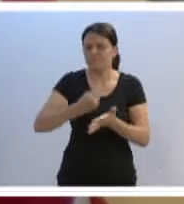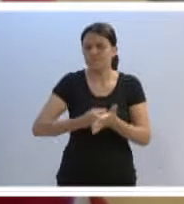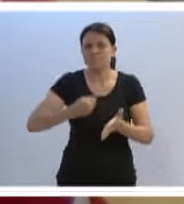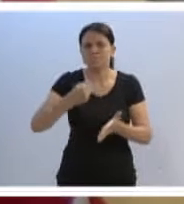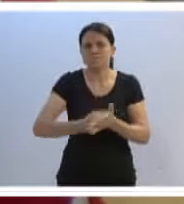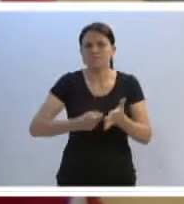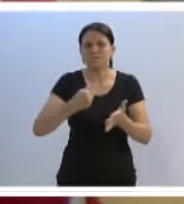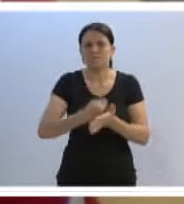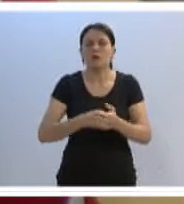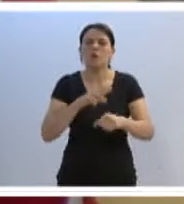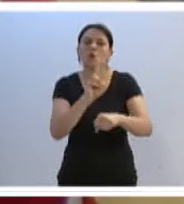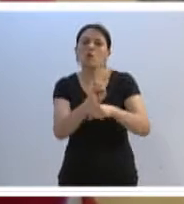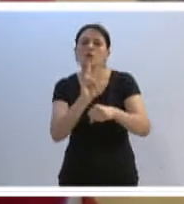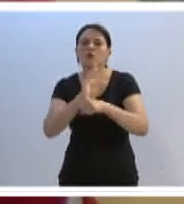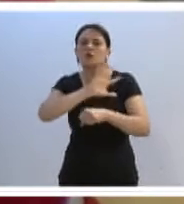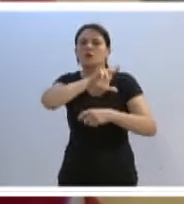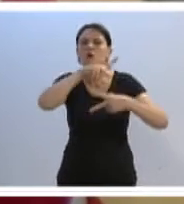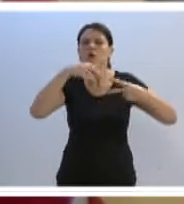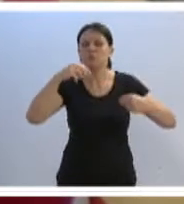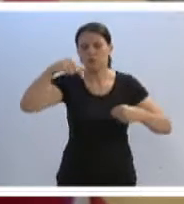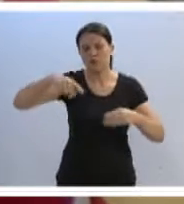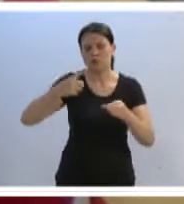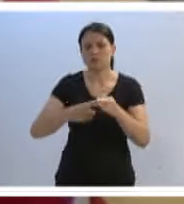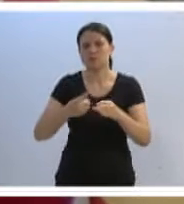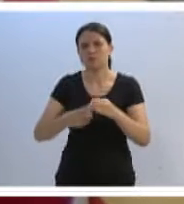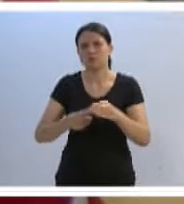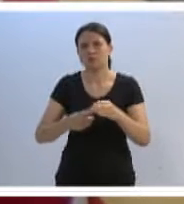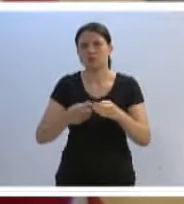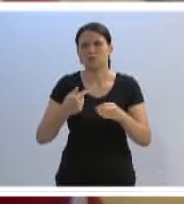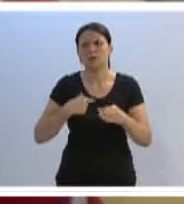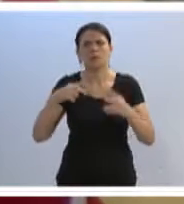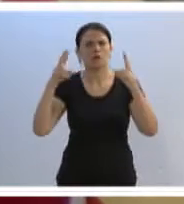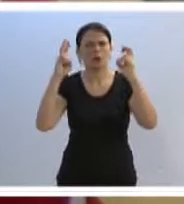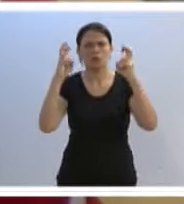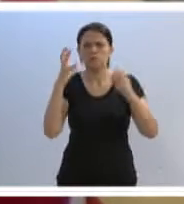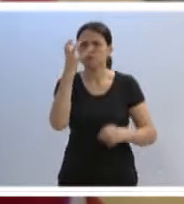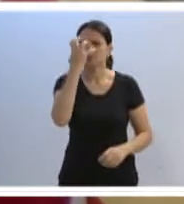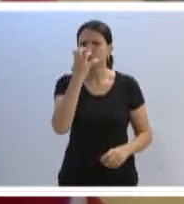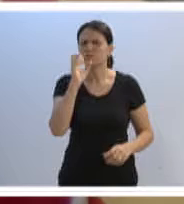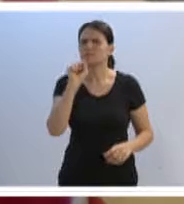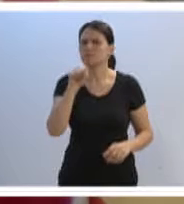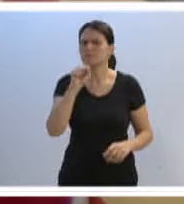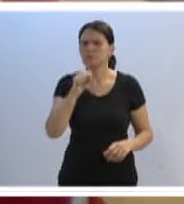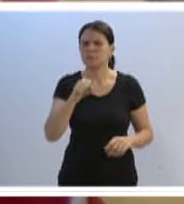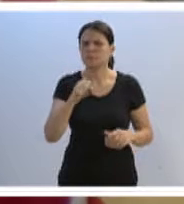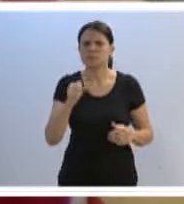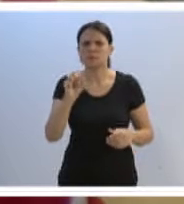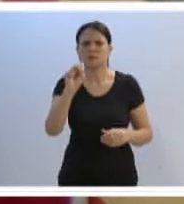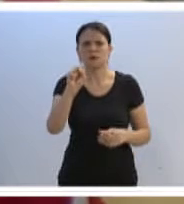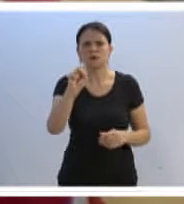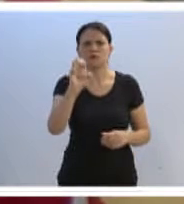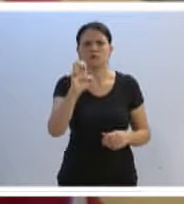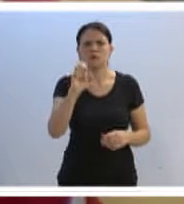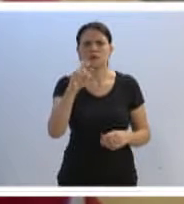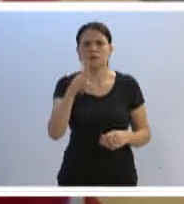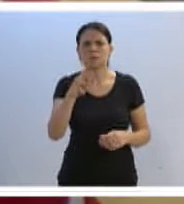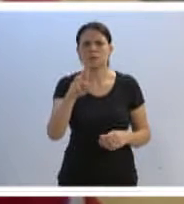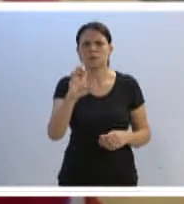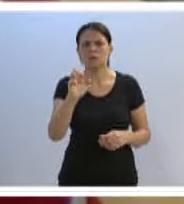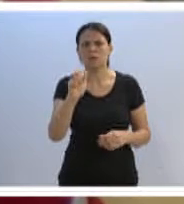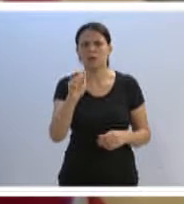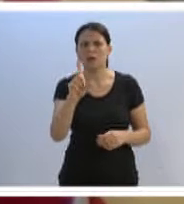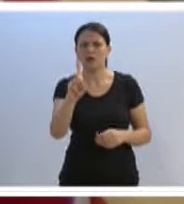à proteção animal na nossa cidade. Eu lido os assuntos com a seriedade que eles merecem. A questão do CEPREAD, que foi criado lá em